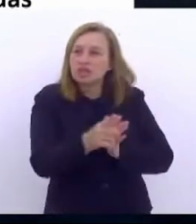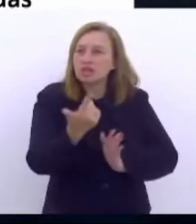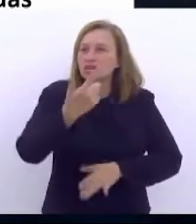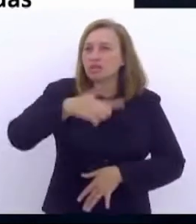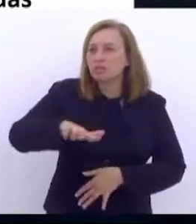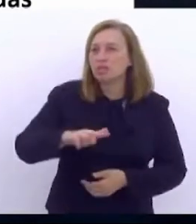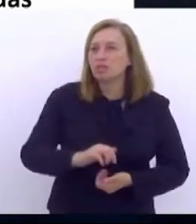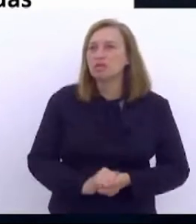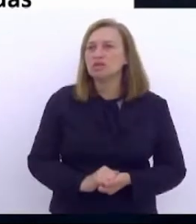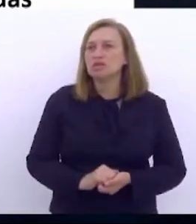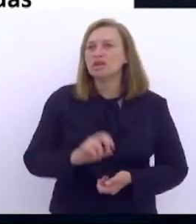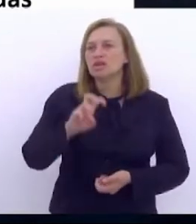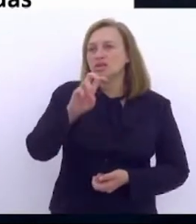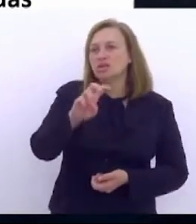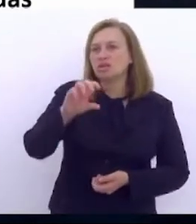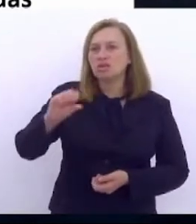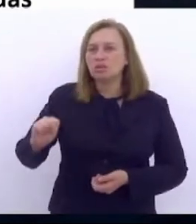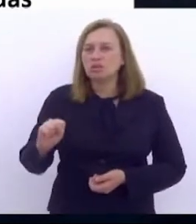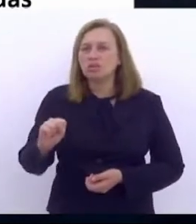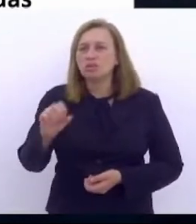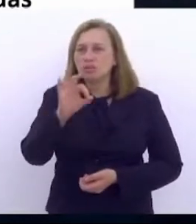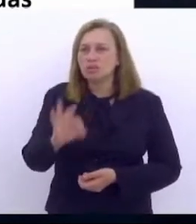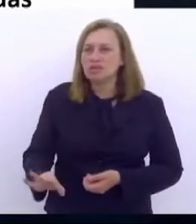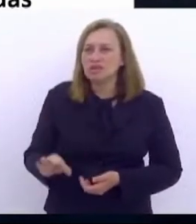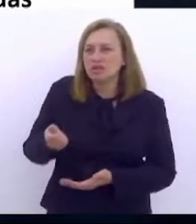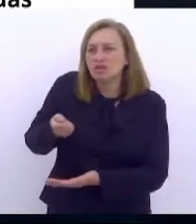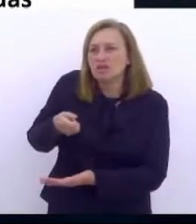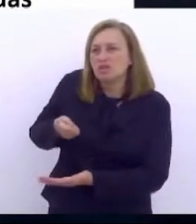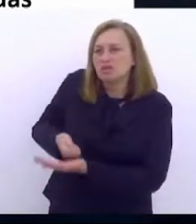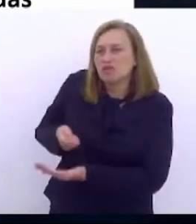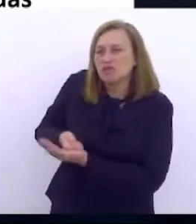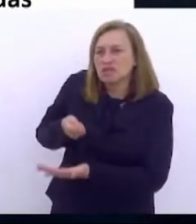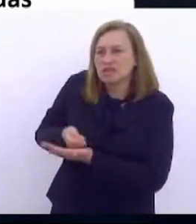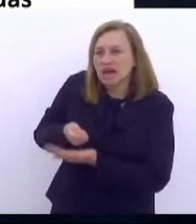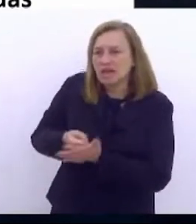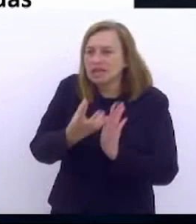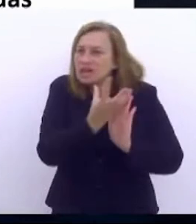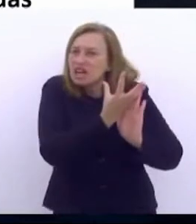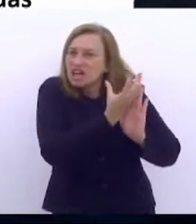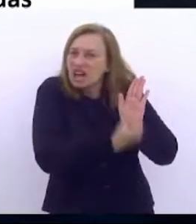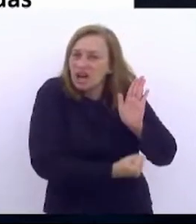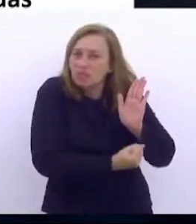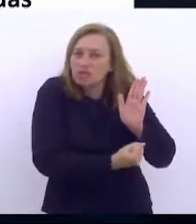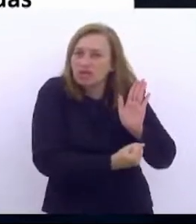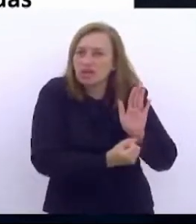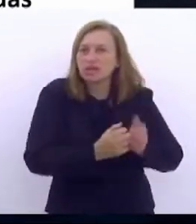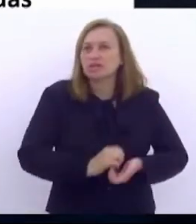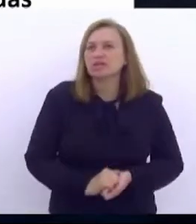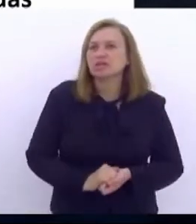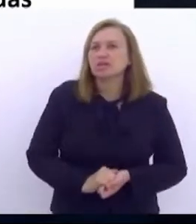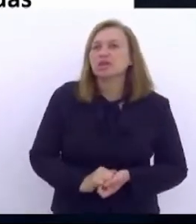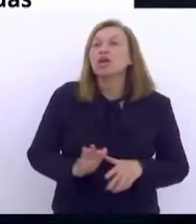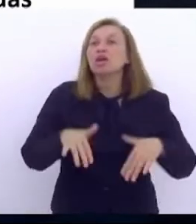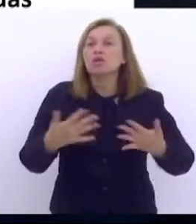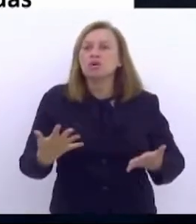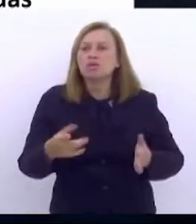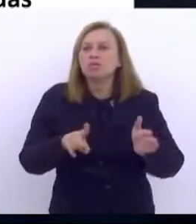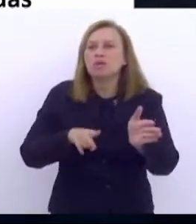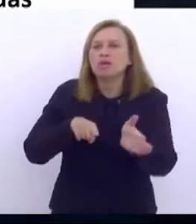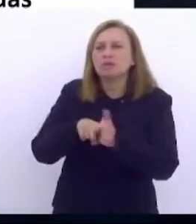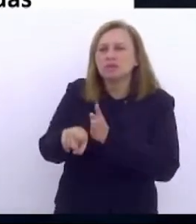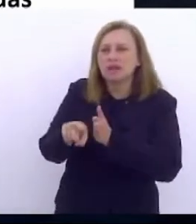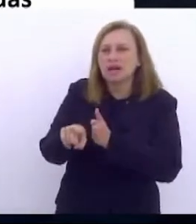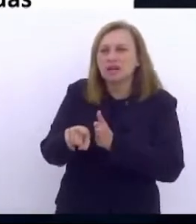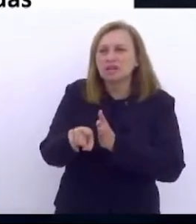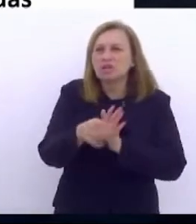conversaram, e 58% disse que foi forçada a abortar. Mais da metade, gente. E, quando perguntaram,